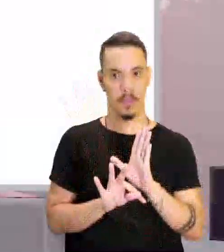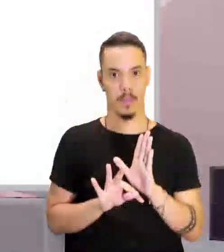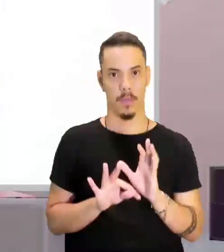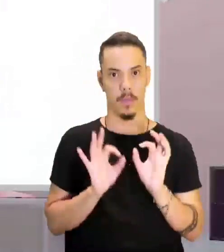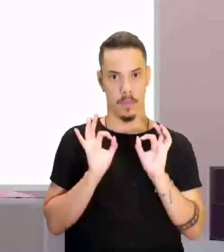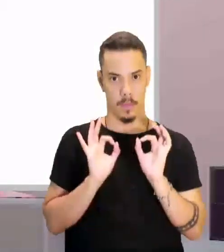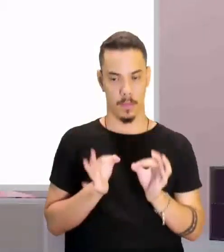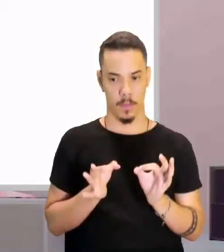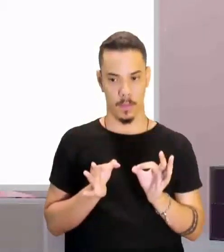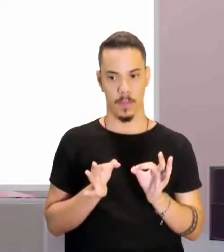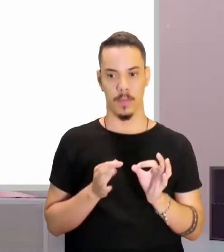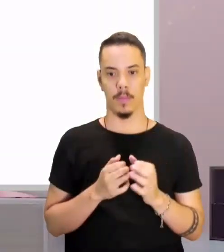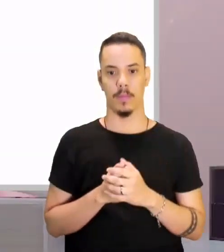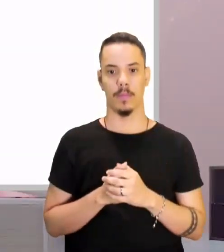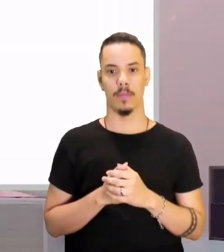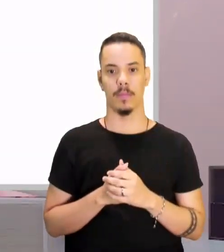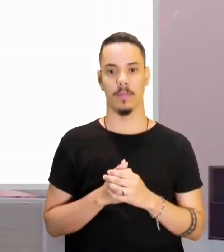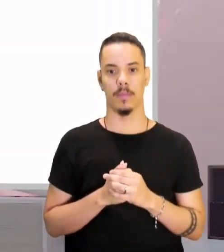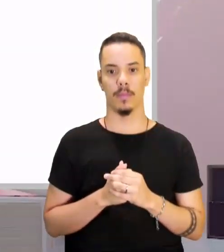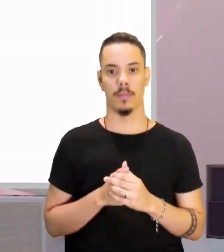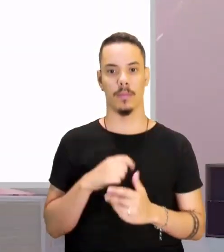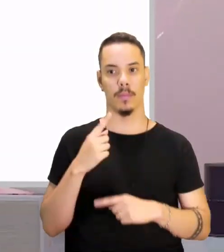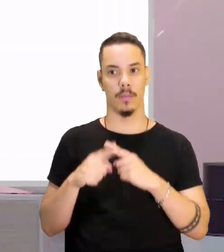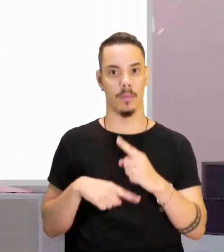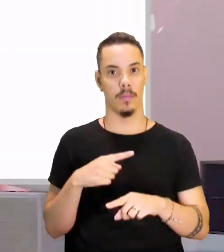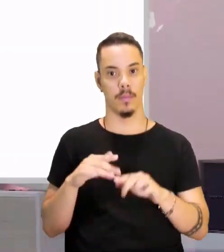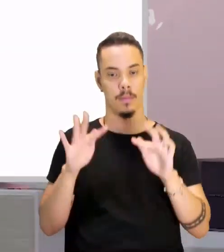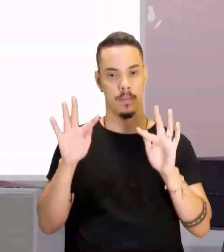humor. Belezinha? E daqui, então,